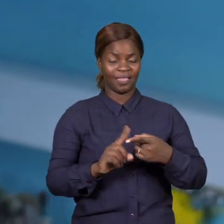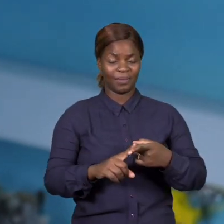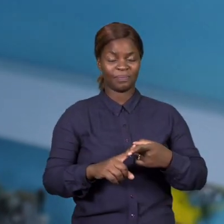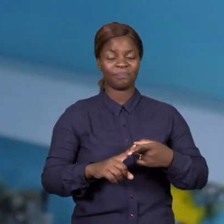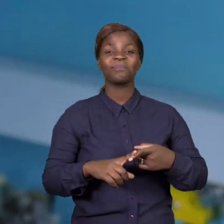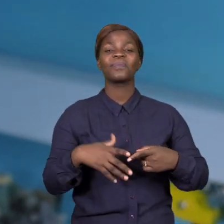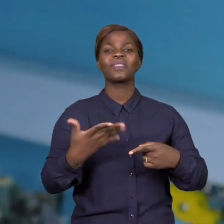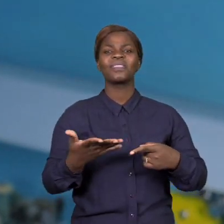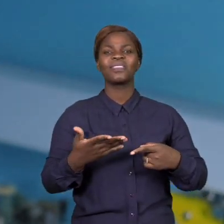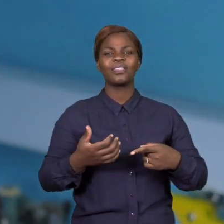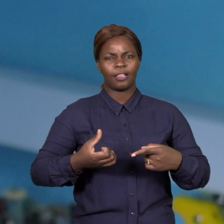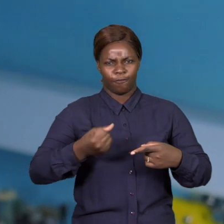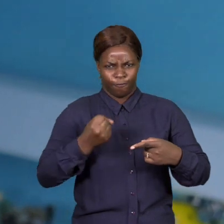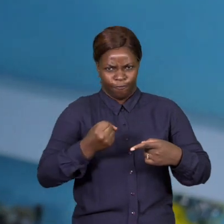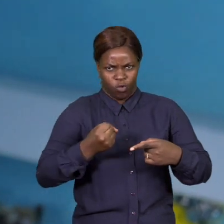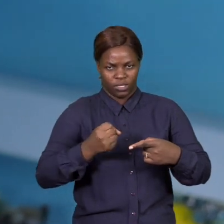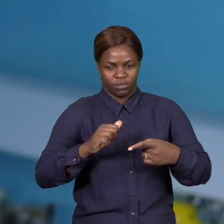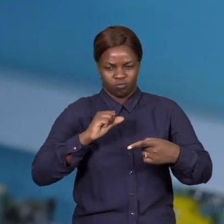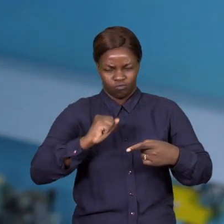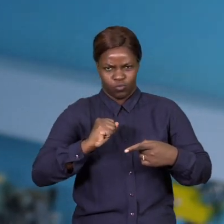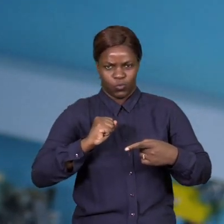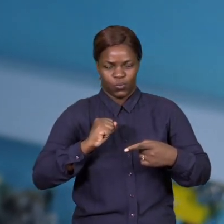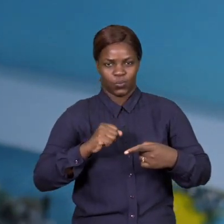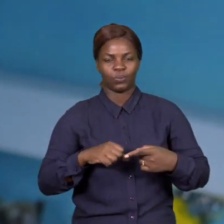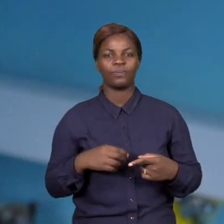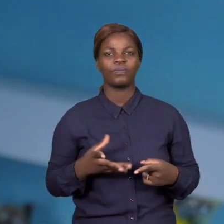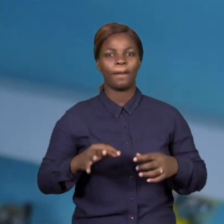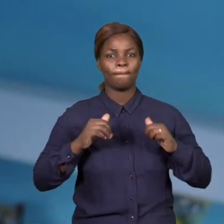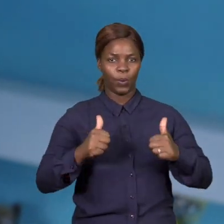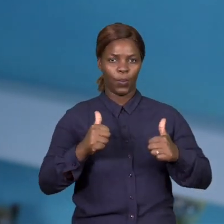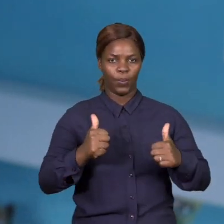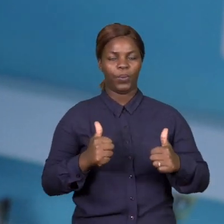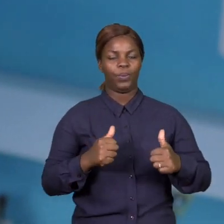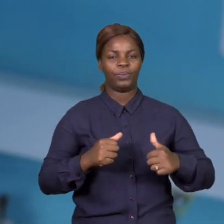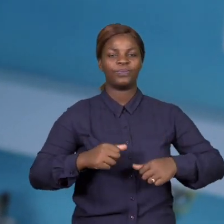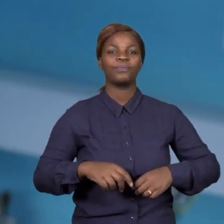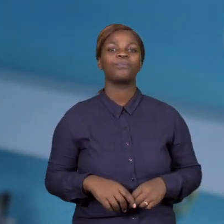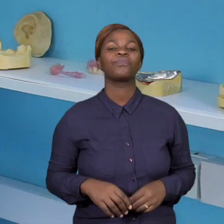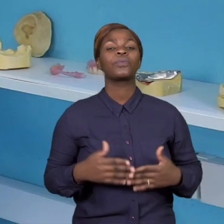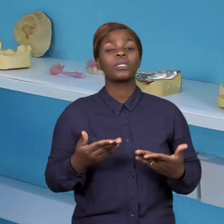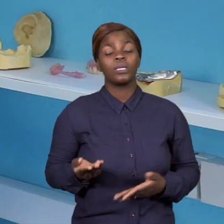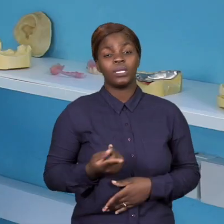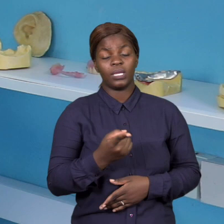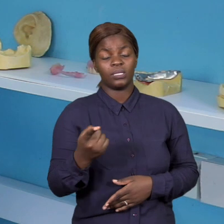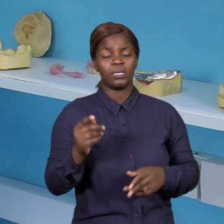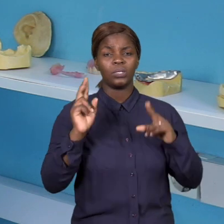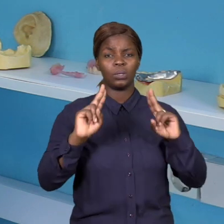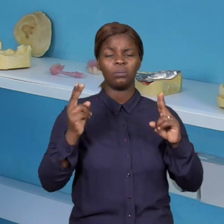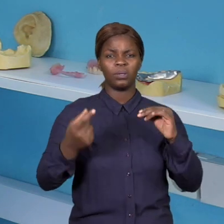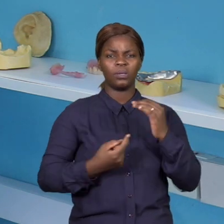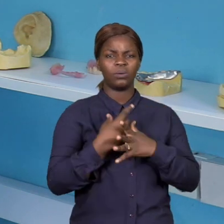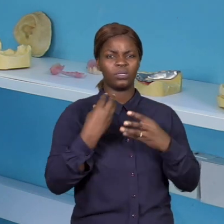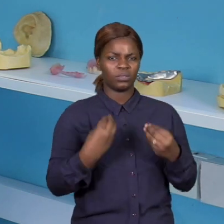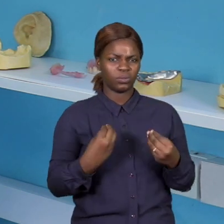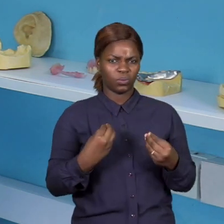clássicas, são aquelas que são rígidas, são aditamentos principalmente que são rígidos. Normalmente são